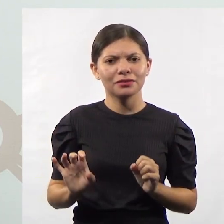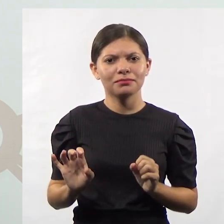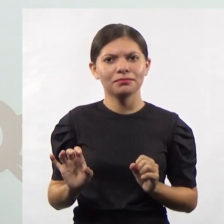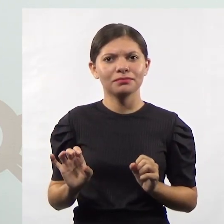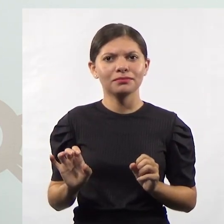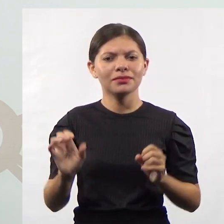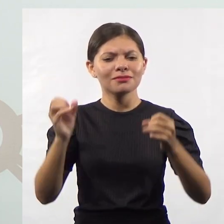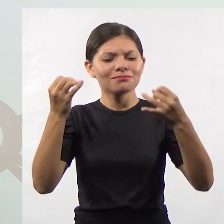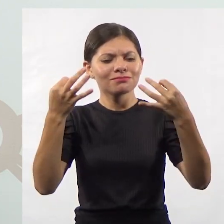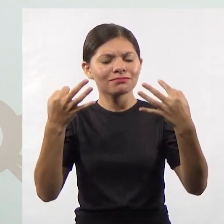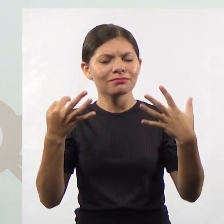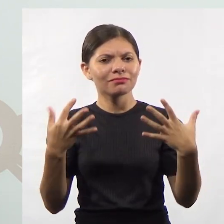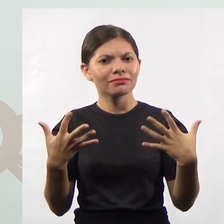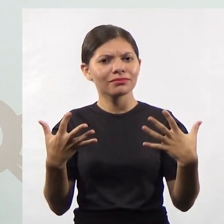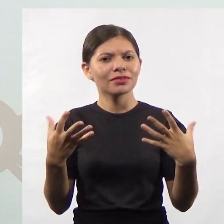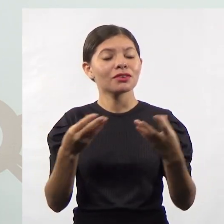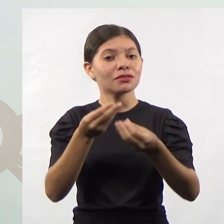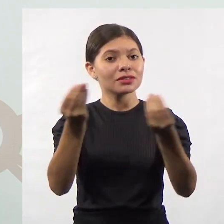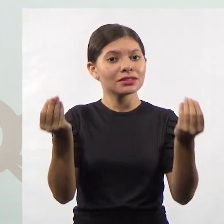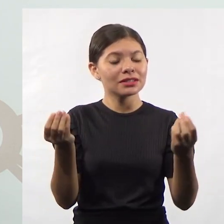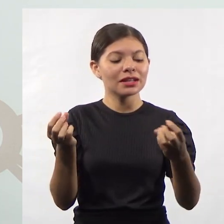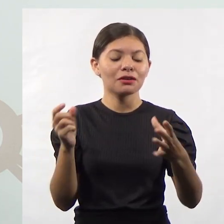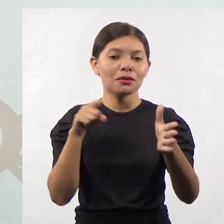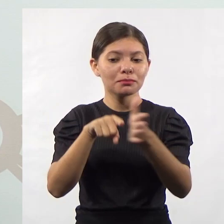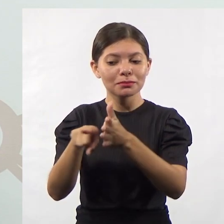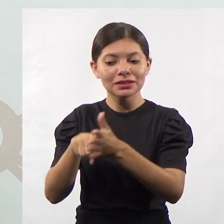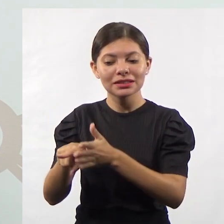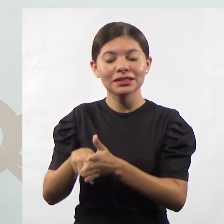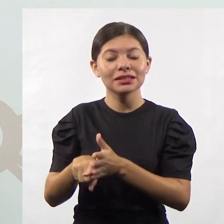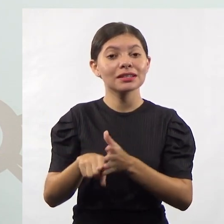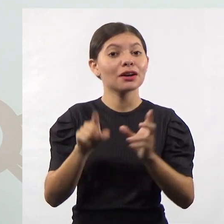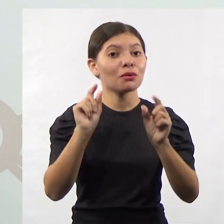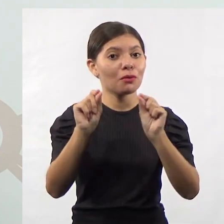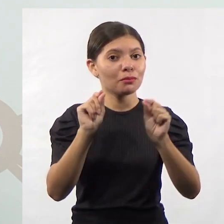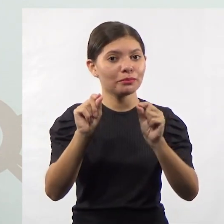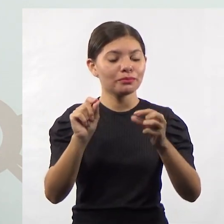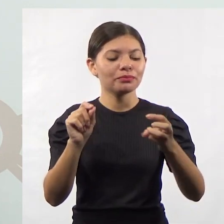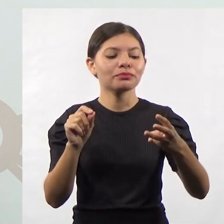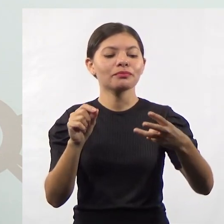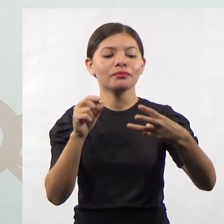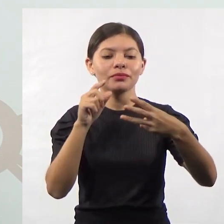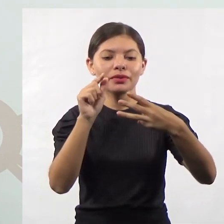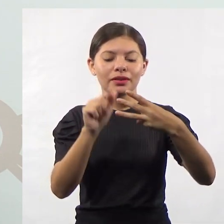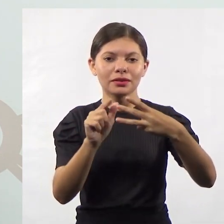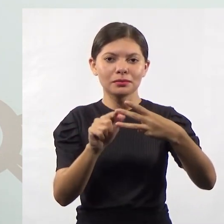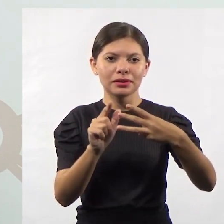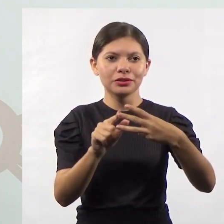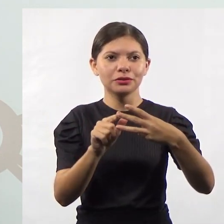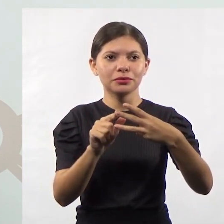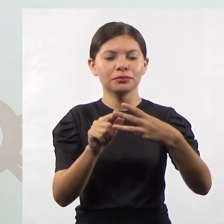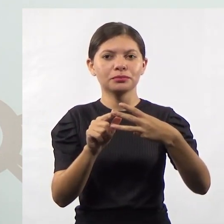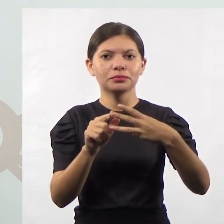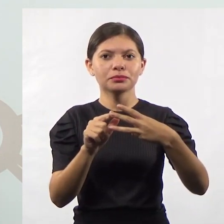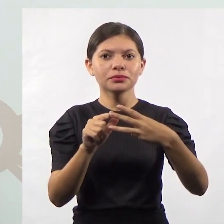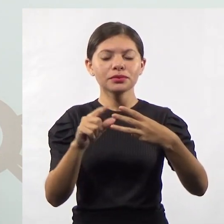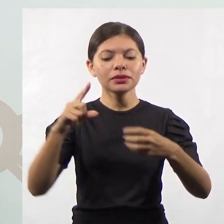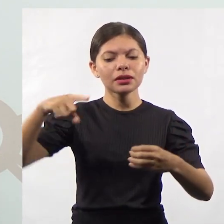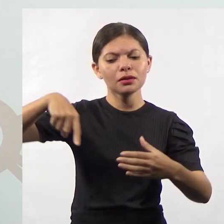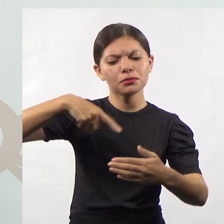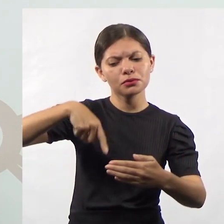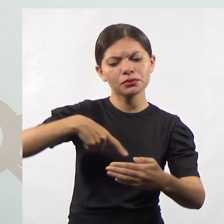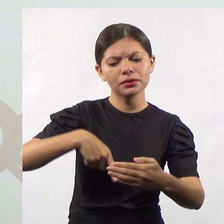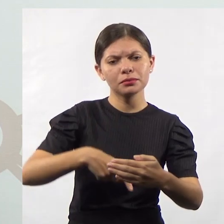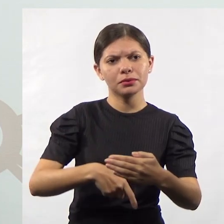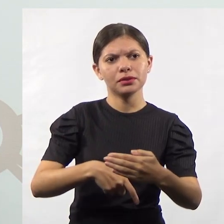descritivamente, nos seus mínimos detalhes, você está com uma pesquisa explicativa. No grau de aprofundamento das pesquisas,